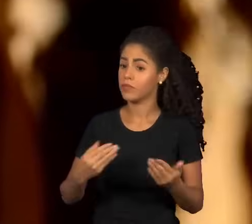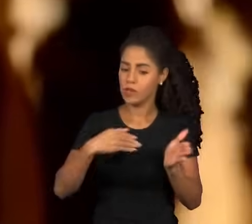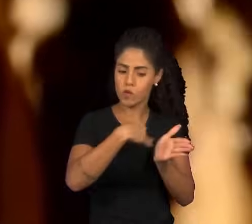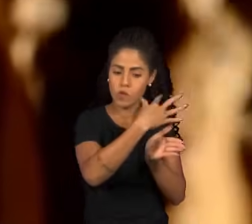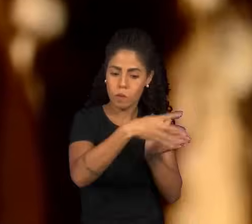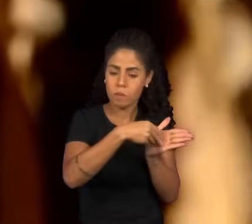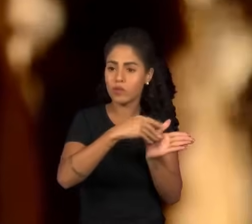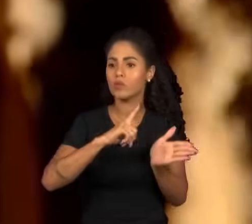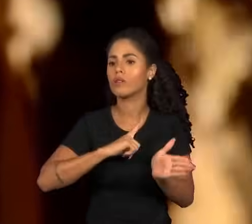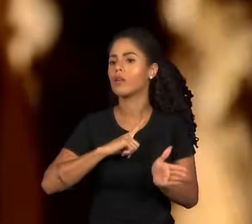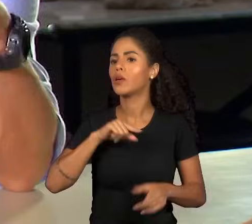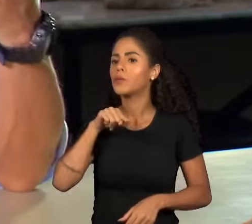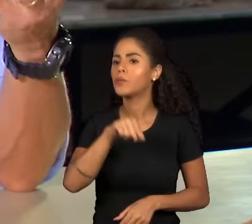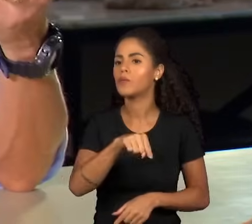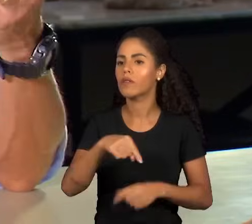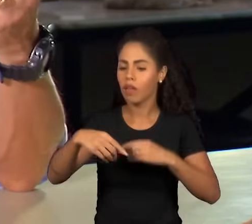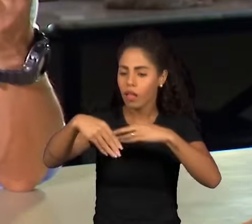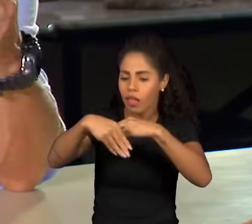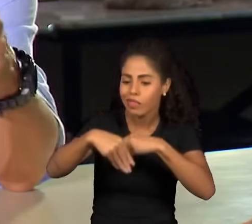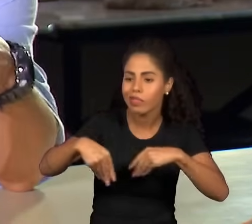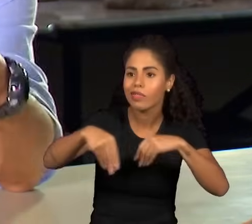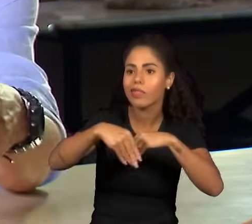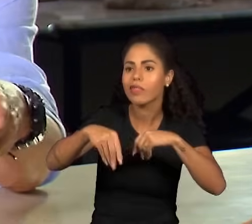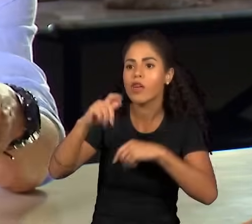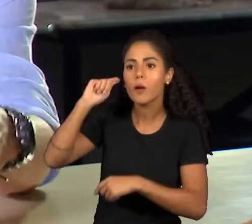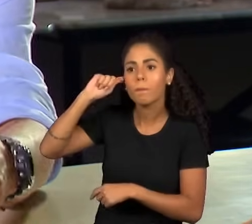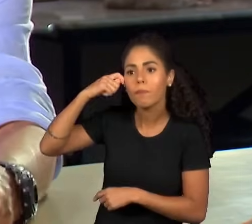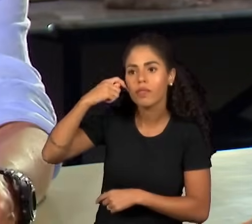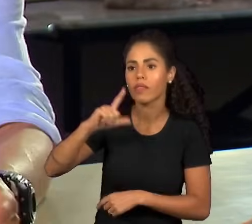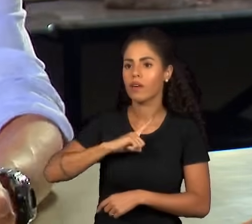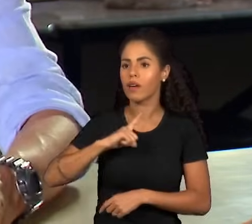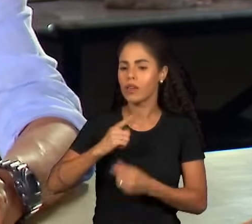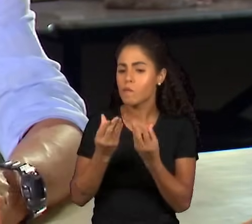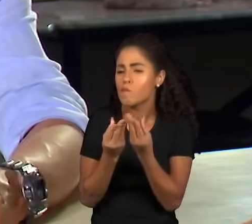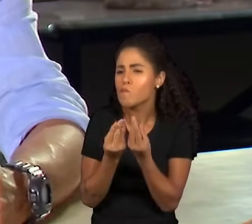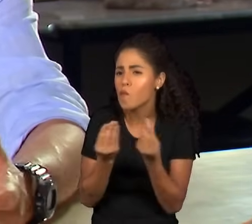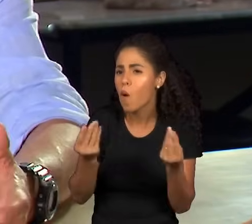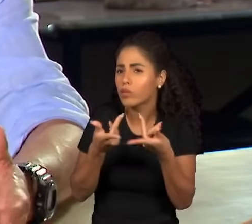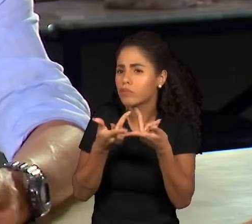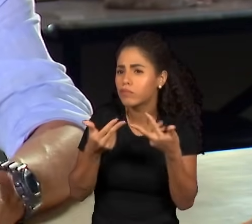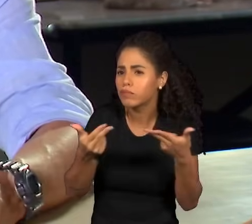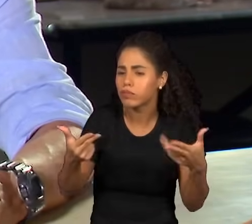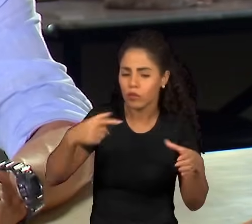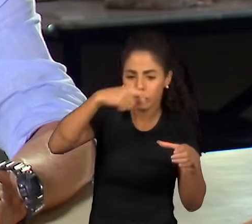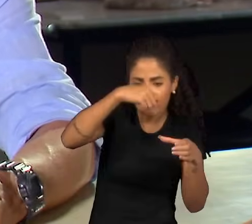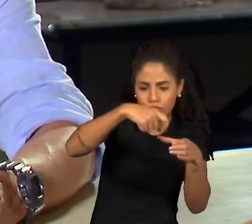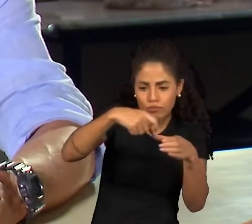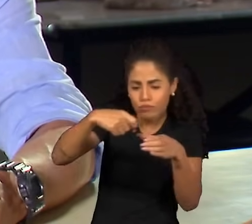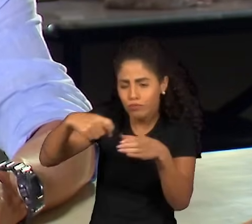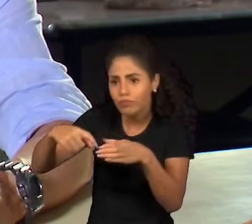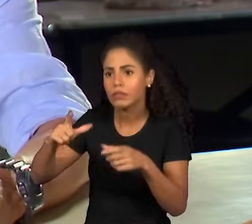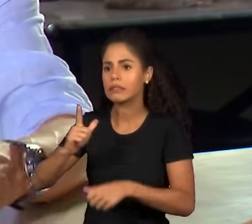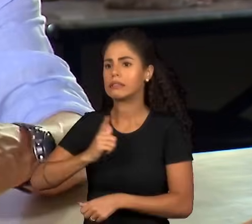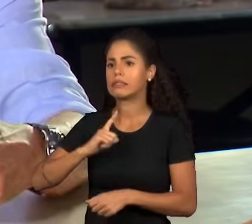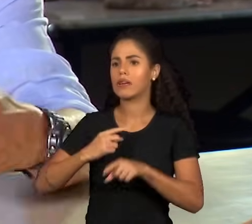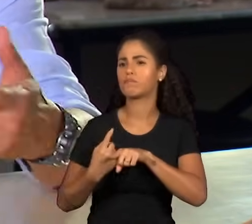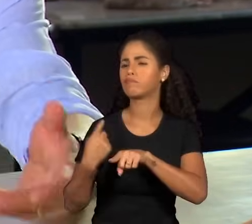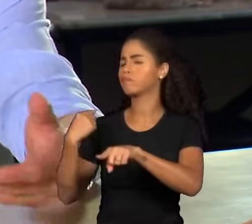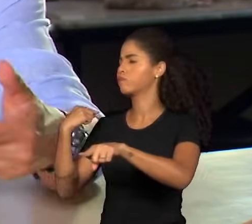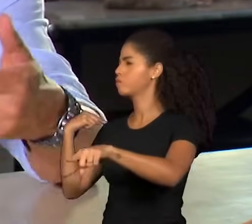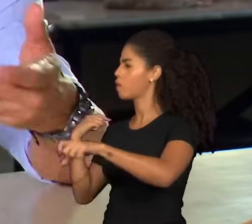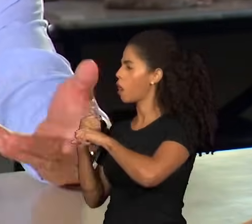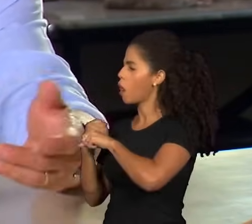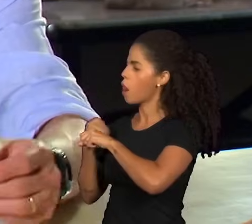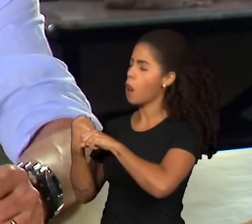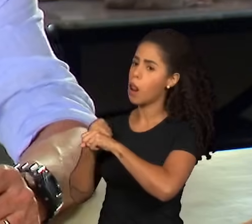terras pretas, quando eles aparecem, esses solos, tem muito material arqueológico associado, muita cerâmica arqueológica, que é um elemento